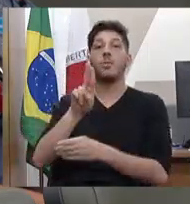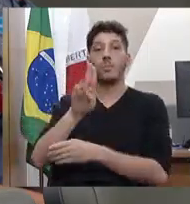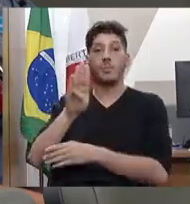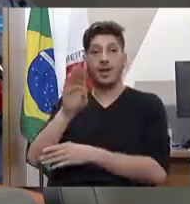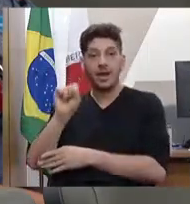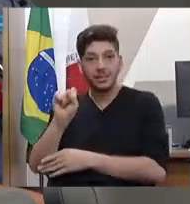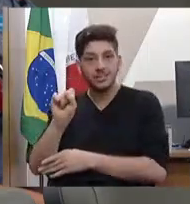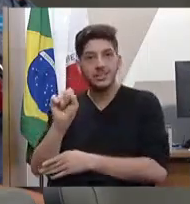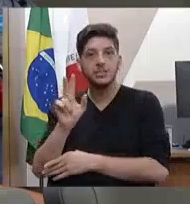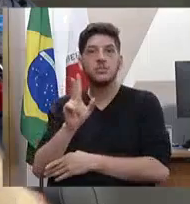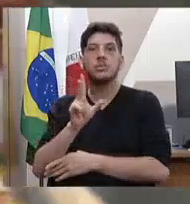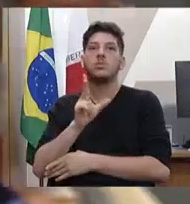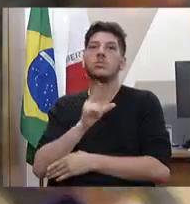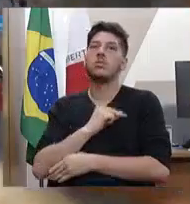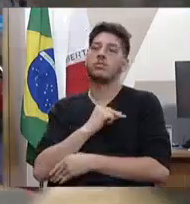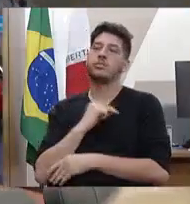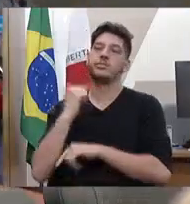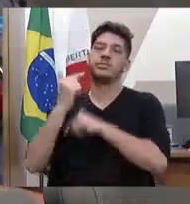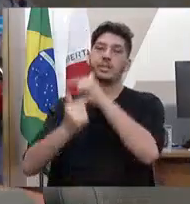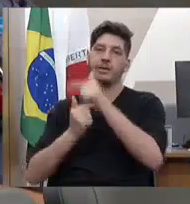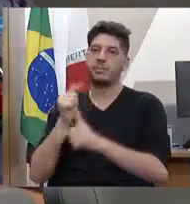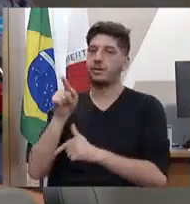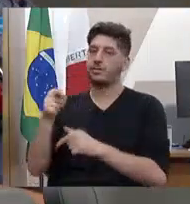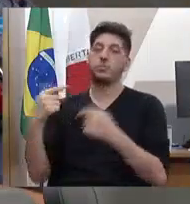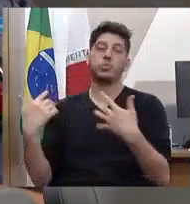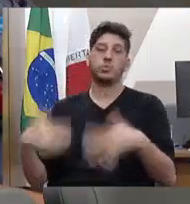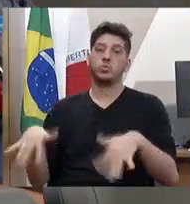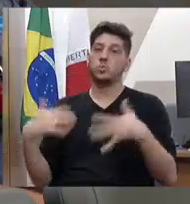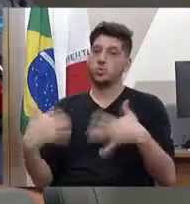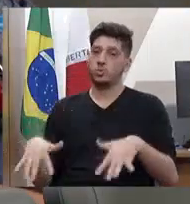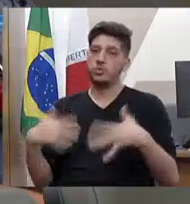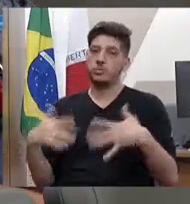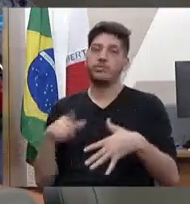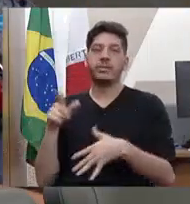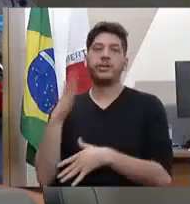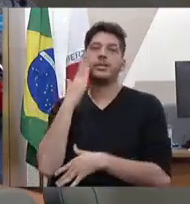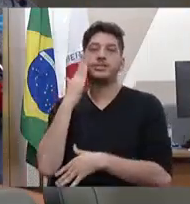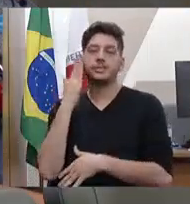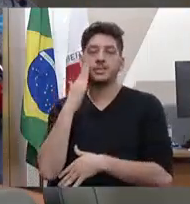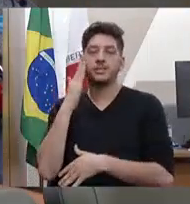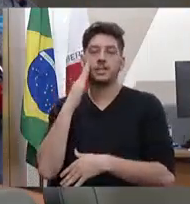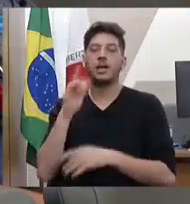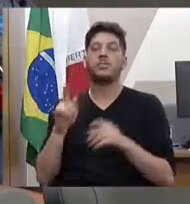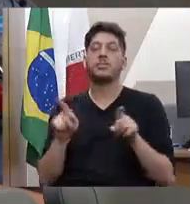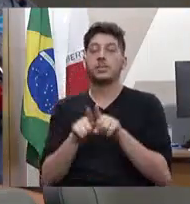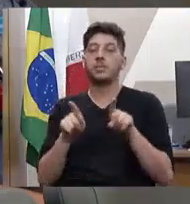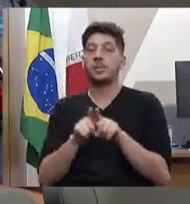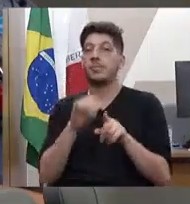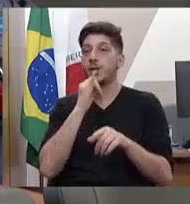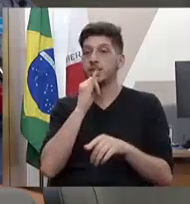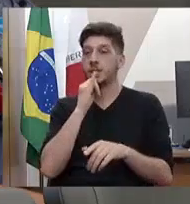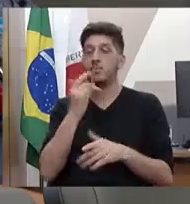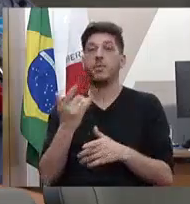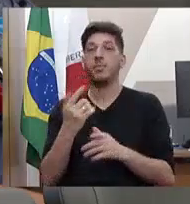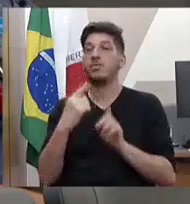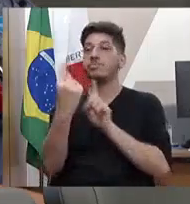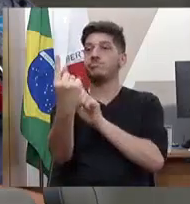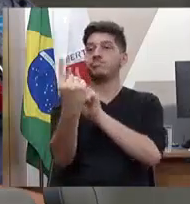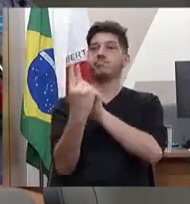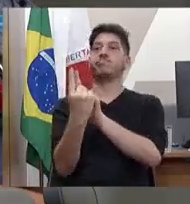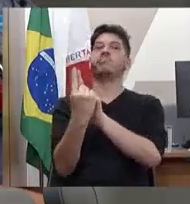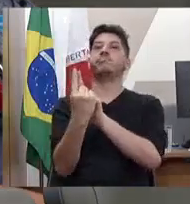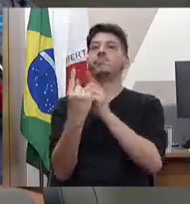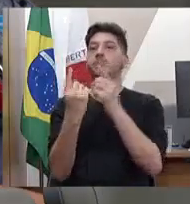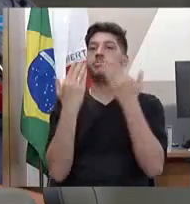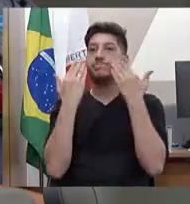significou o trabalho nesse nesse período né O que significa você lidar frente a frente